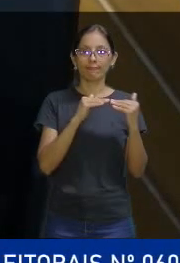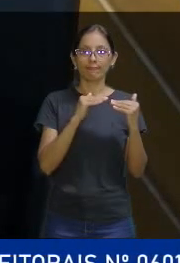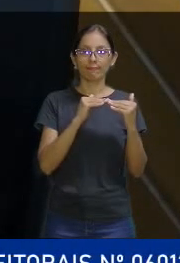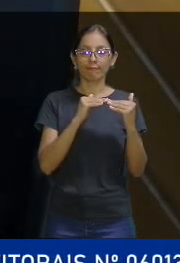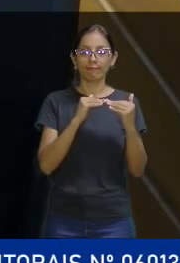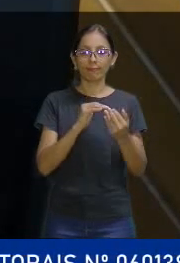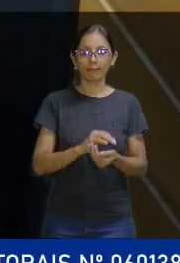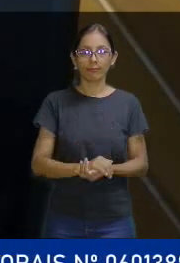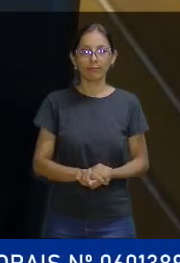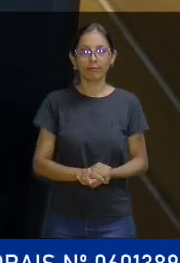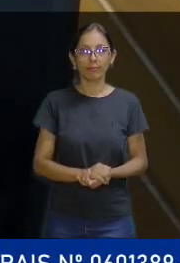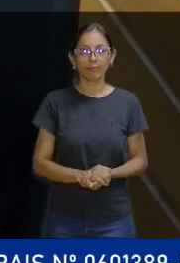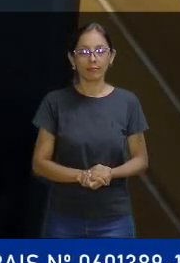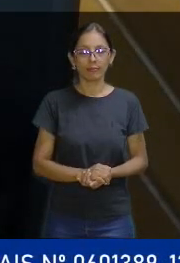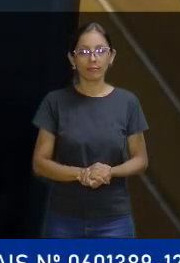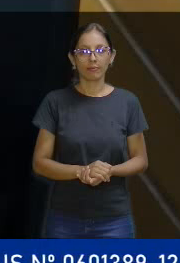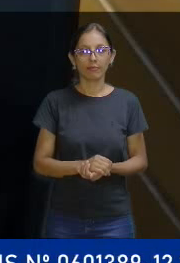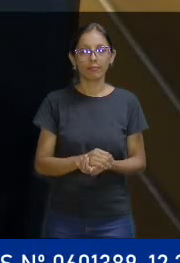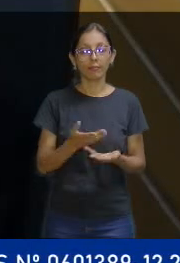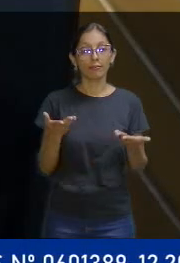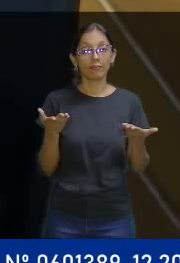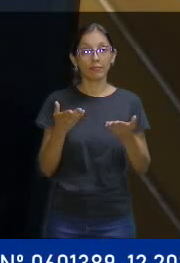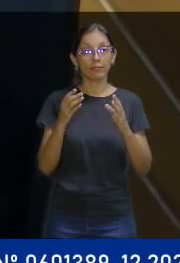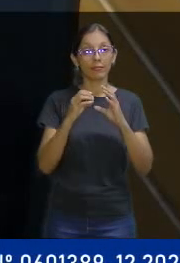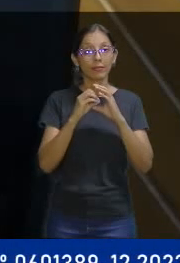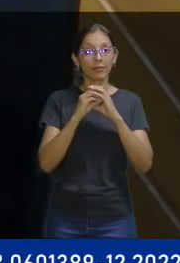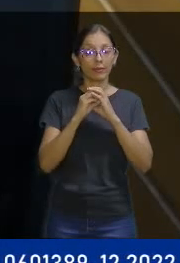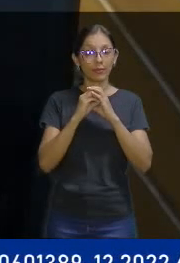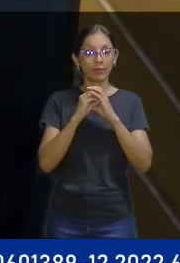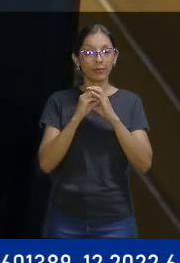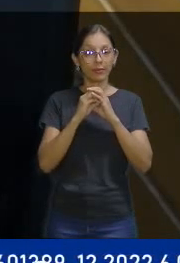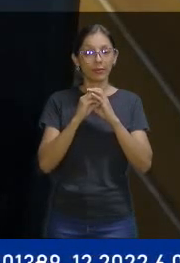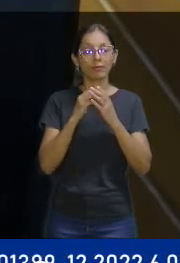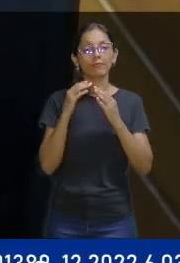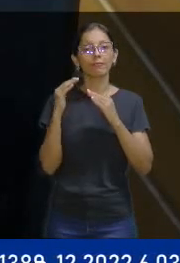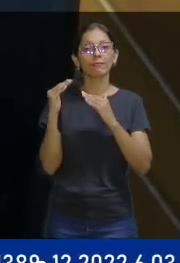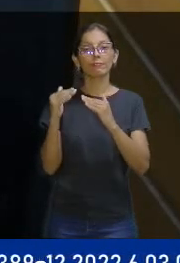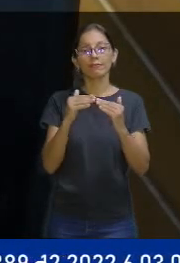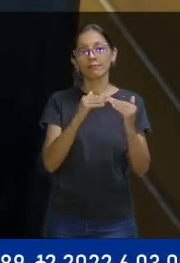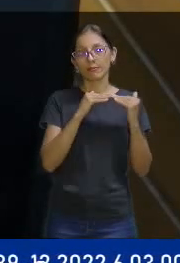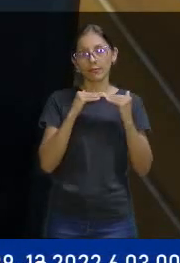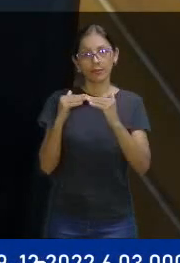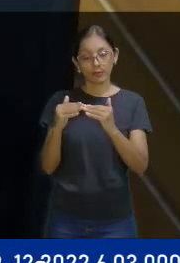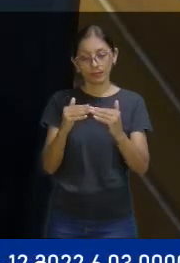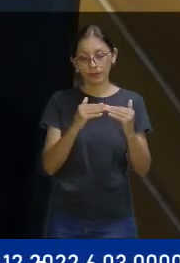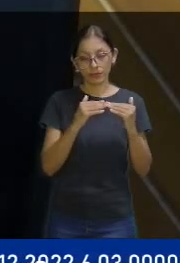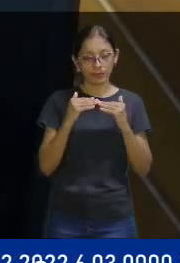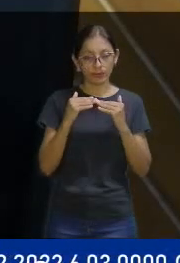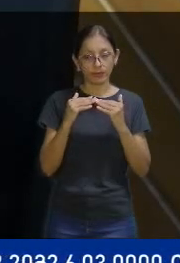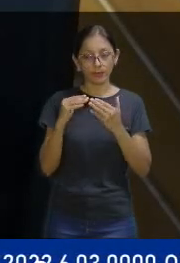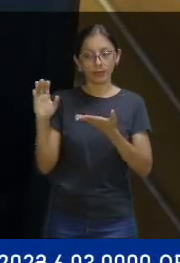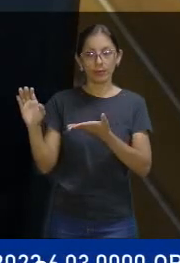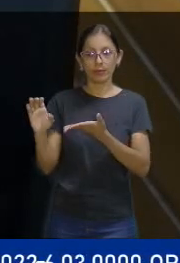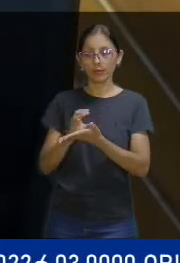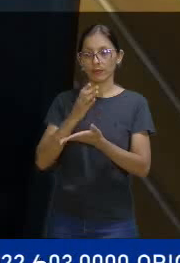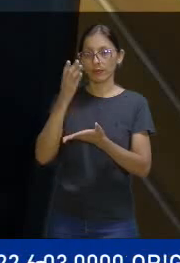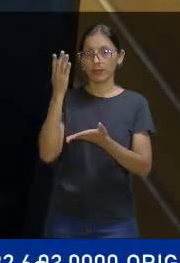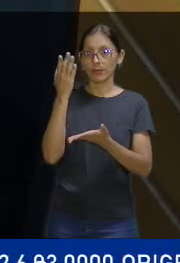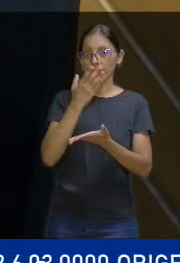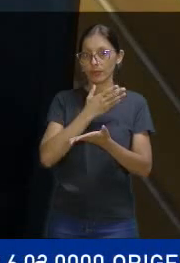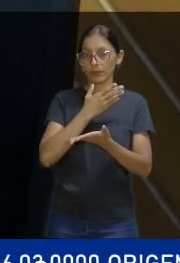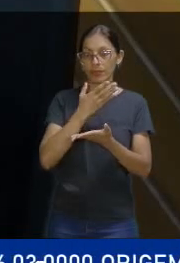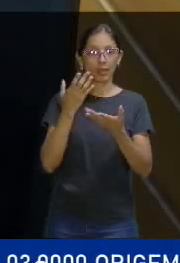relator. Foco na juíza Tina Regional Souza. Eleitoral do Amapá, por unanimidade, desaprovou as